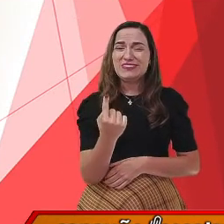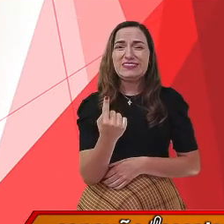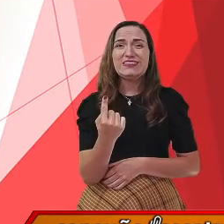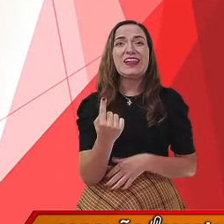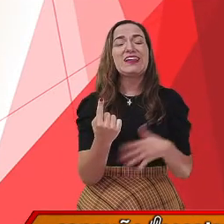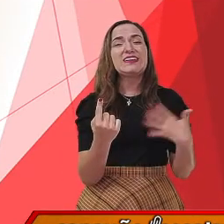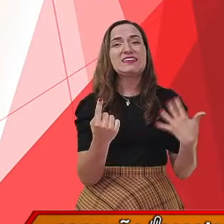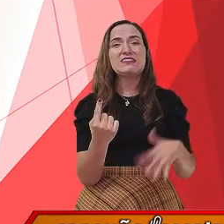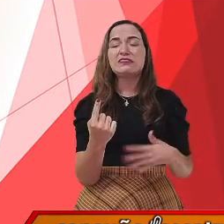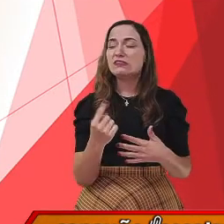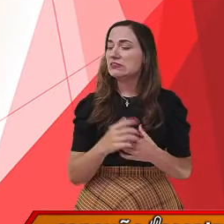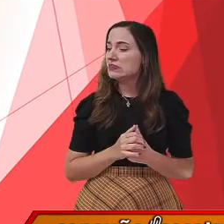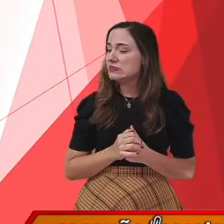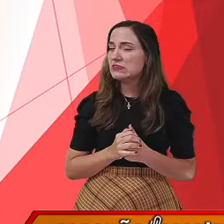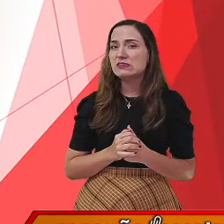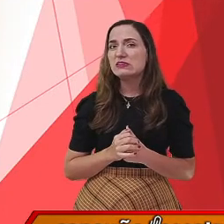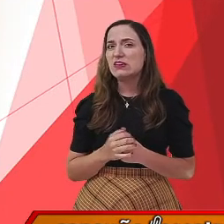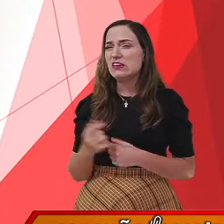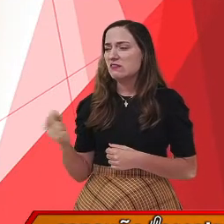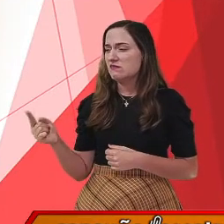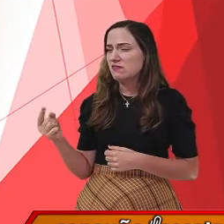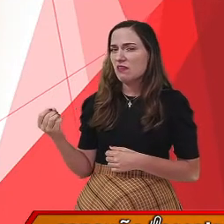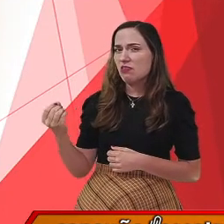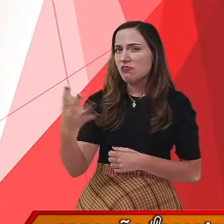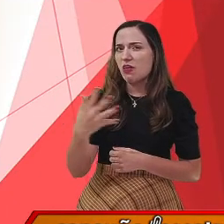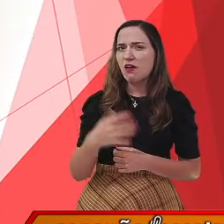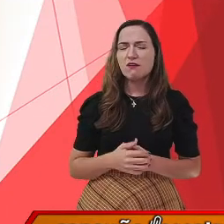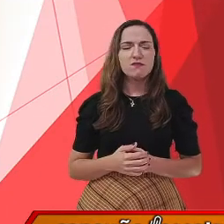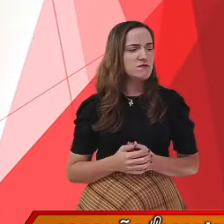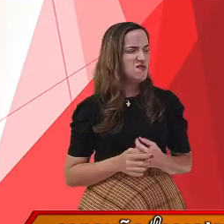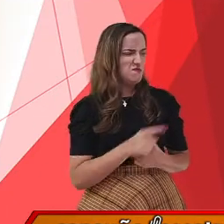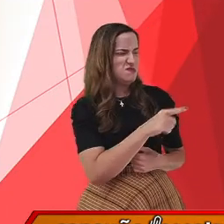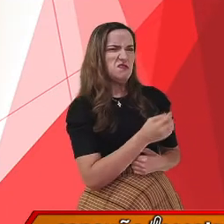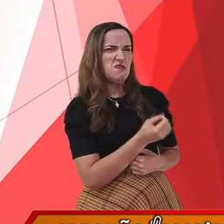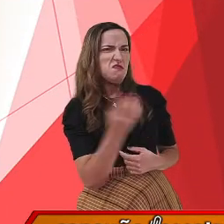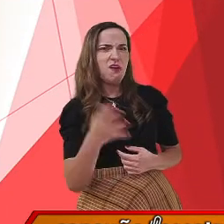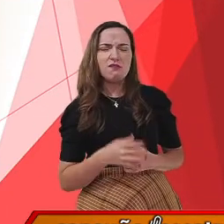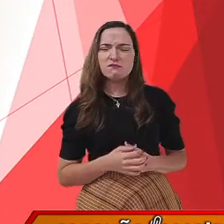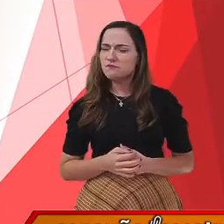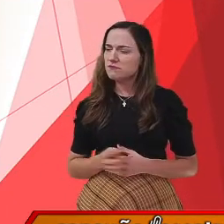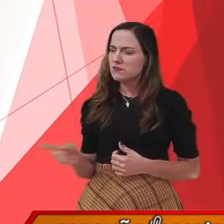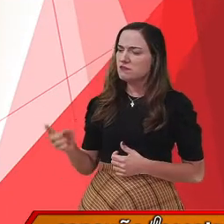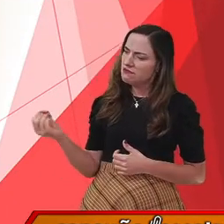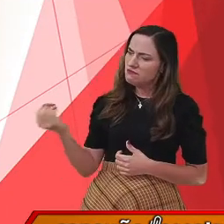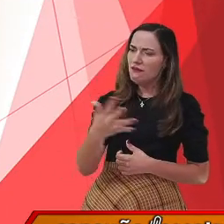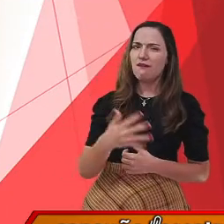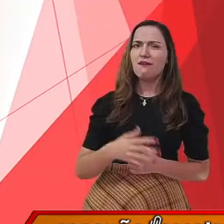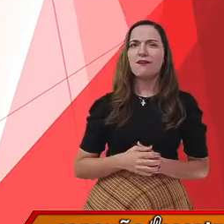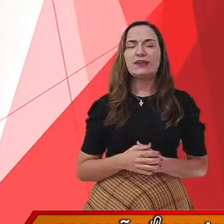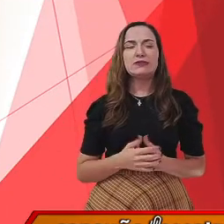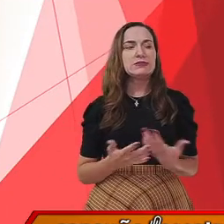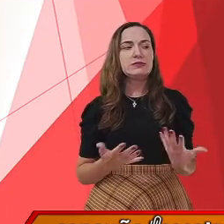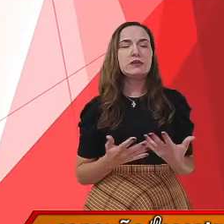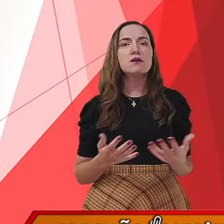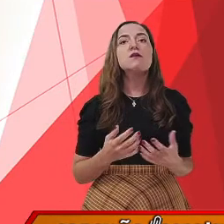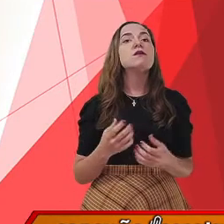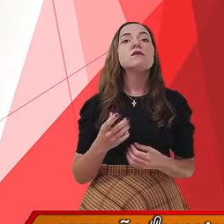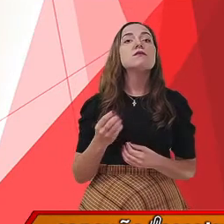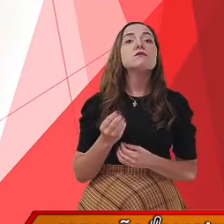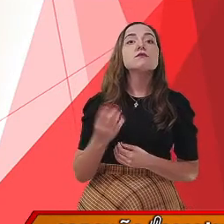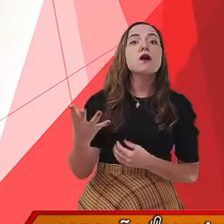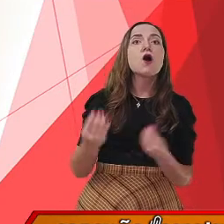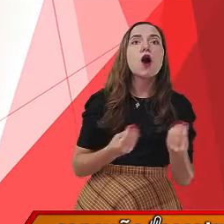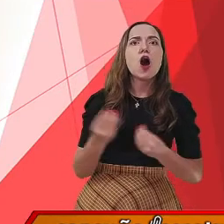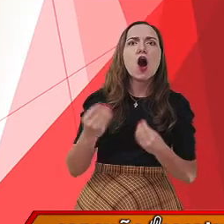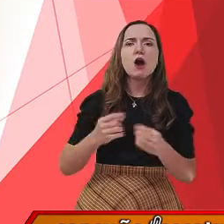as perguntas. Quem daria um pedaço para a amiga? Qual deveria ser o tamanho do pedaço?